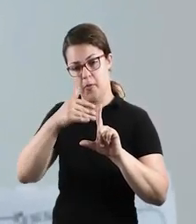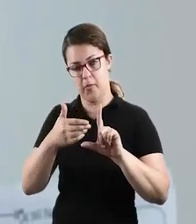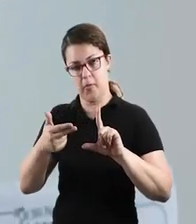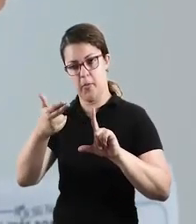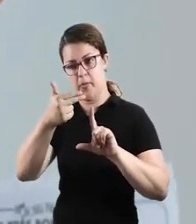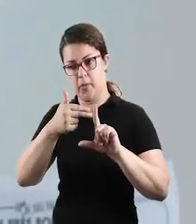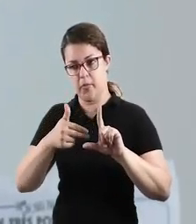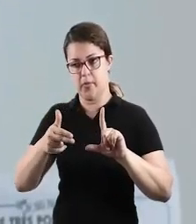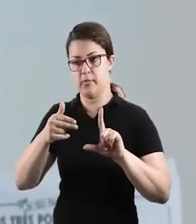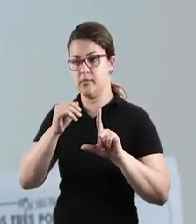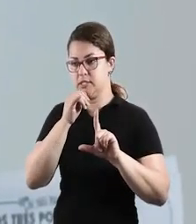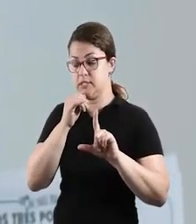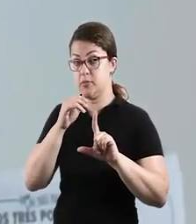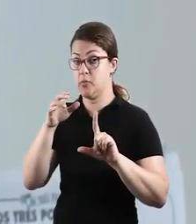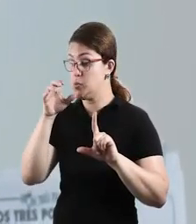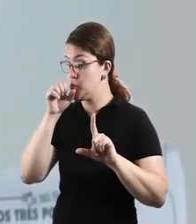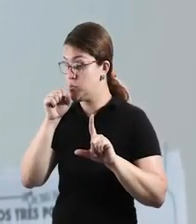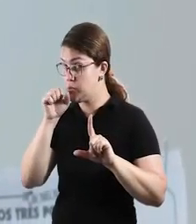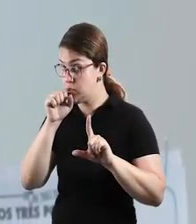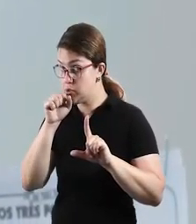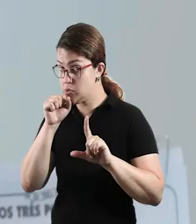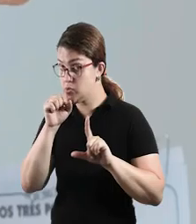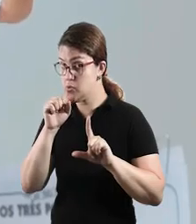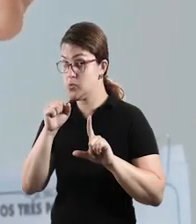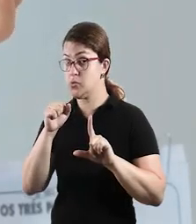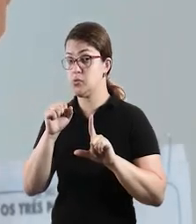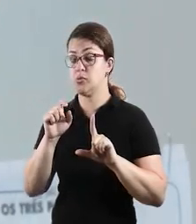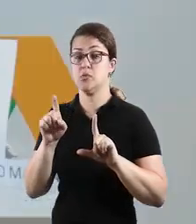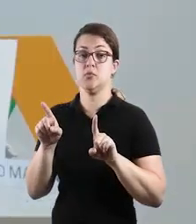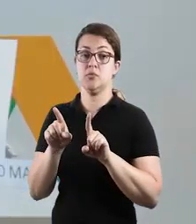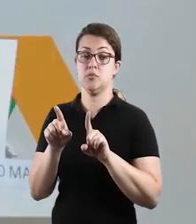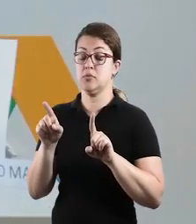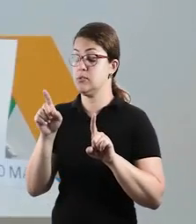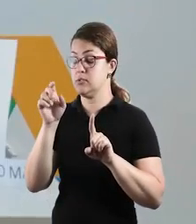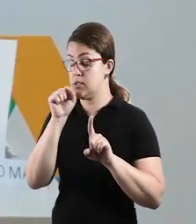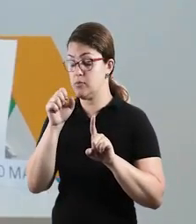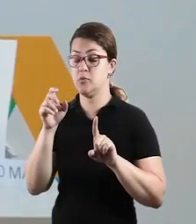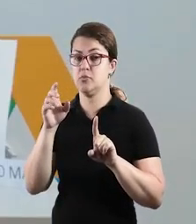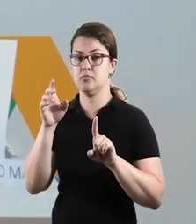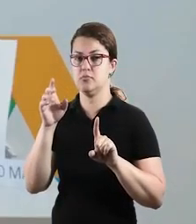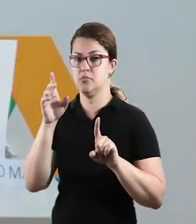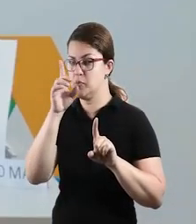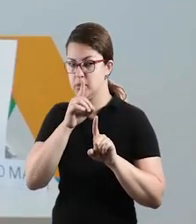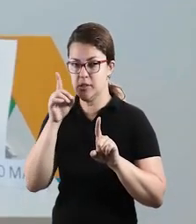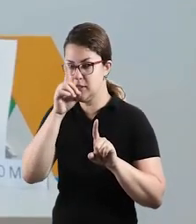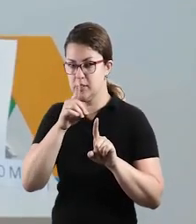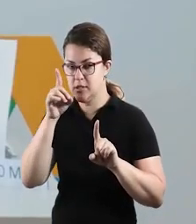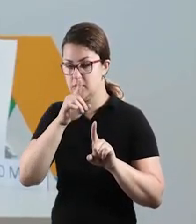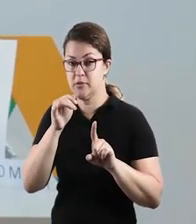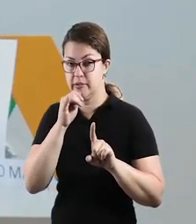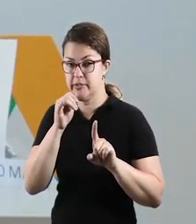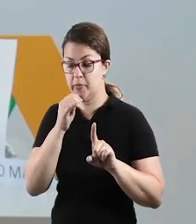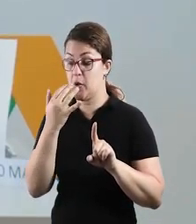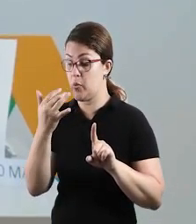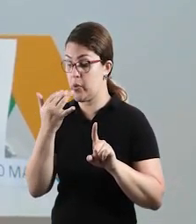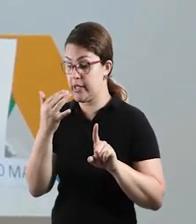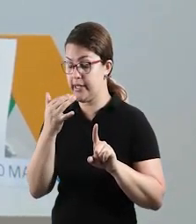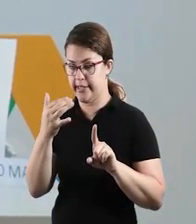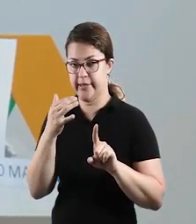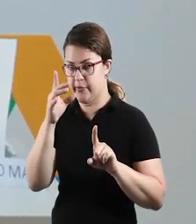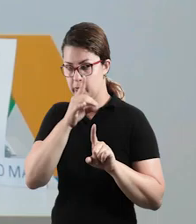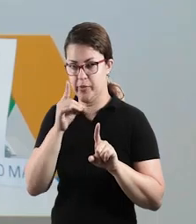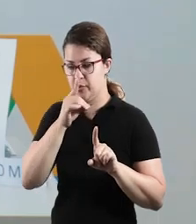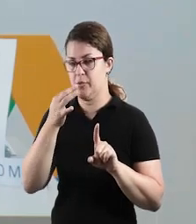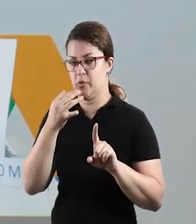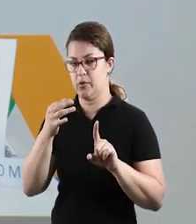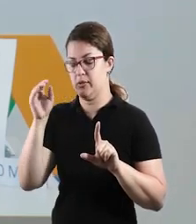alguns dias, o domingo, por exemplo, para relacionar um dia depois, antes, né? Deem uma olhadinha lá que tem